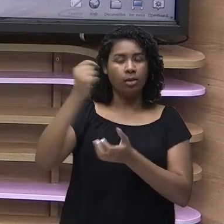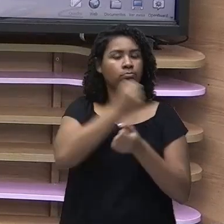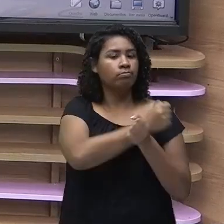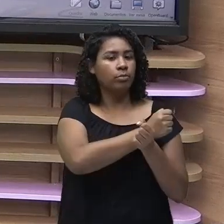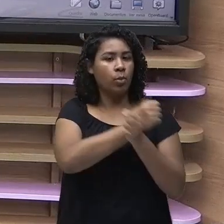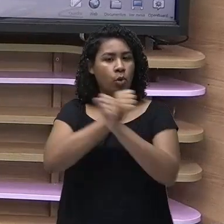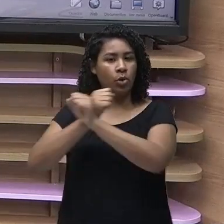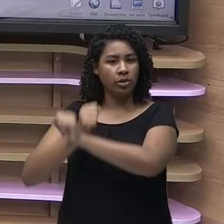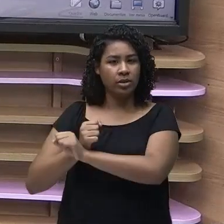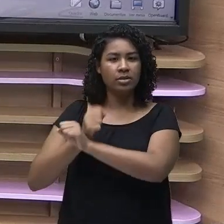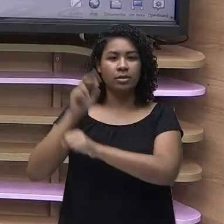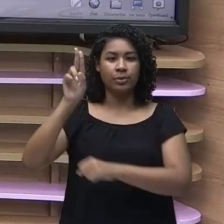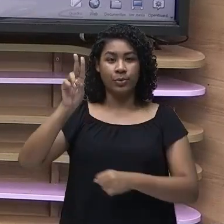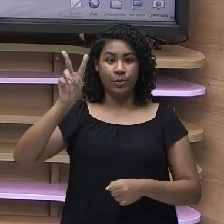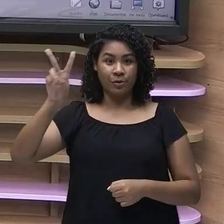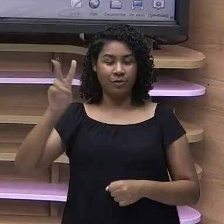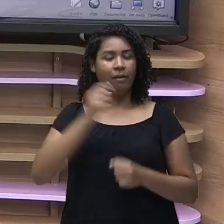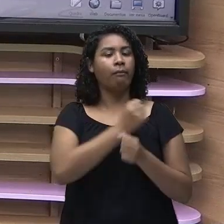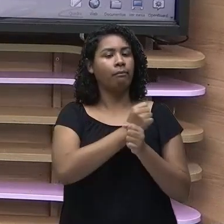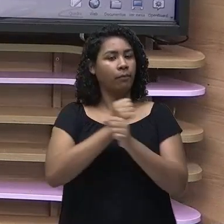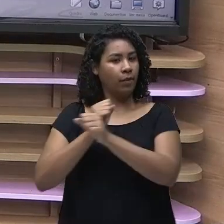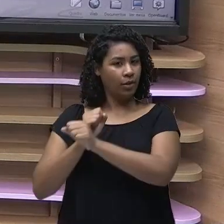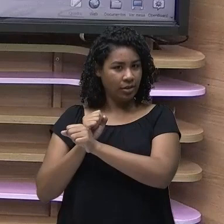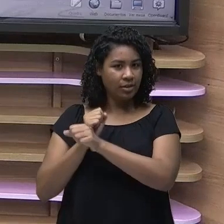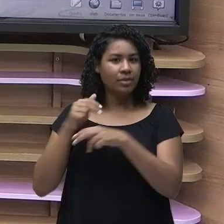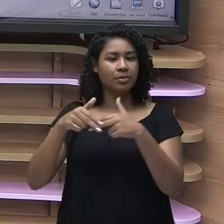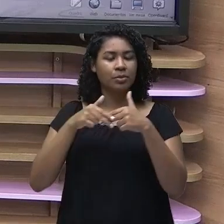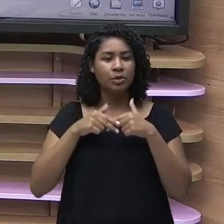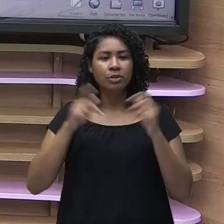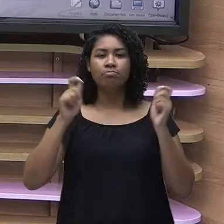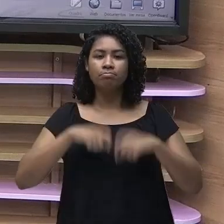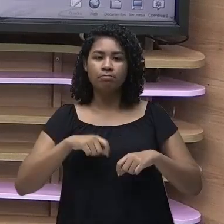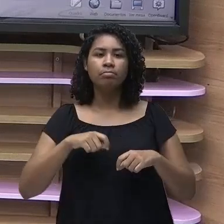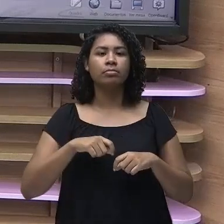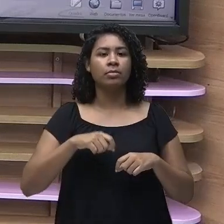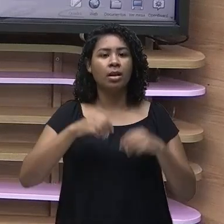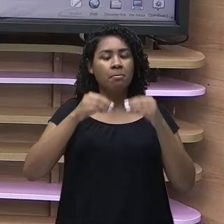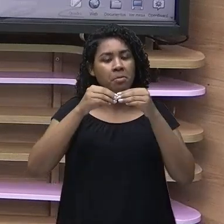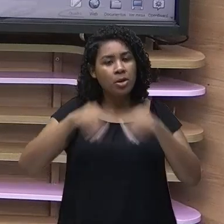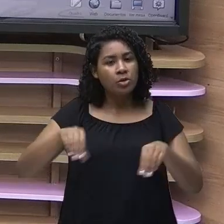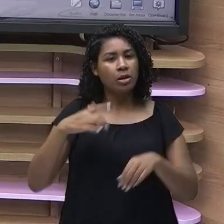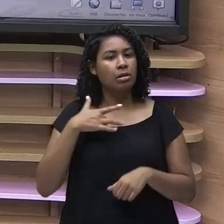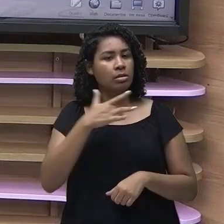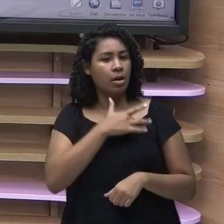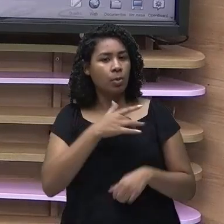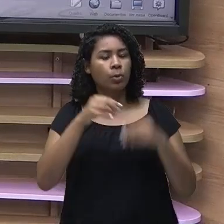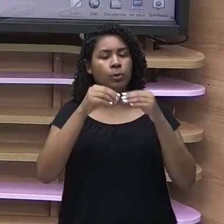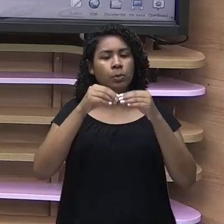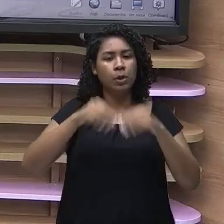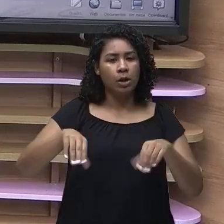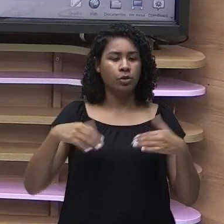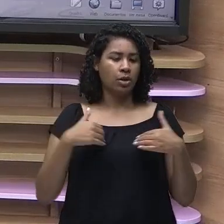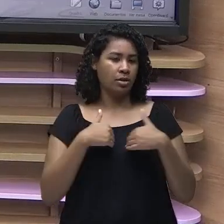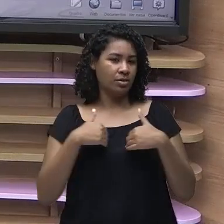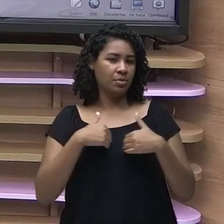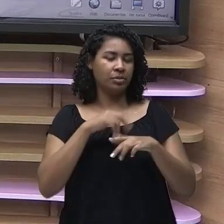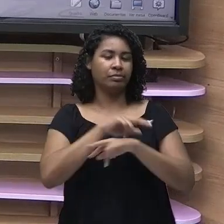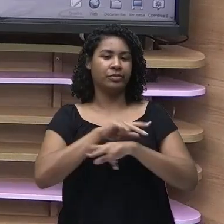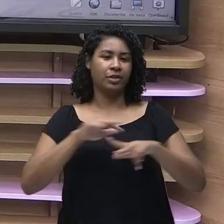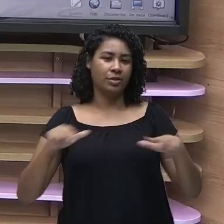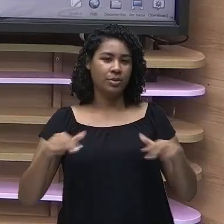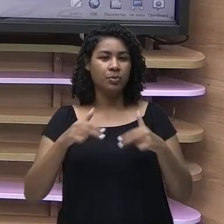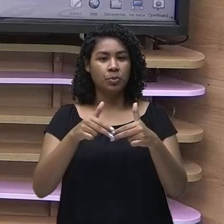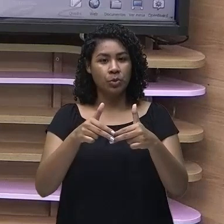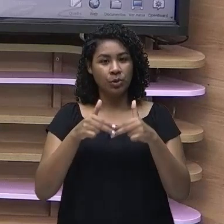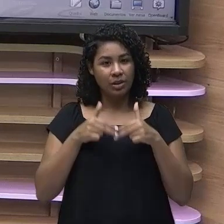raios ultravioletas, que são nocivos à nossa saúde, nocivos à vegetação, aos animais também, tá?